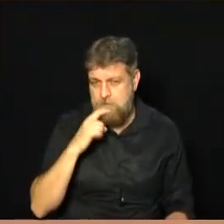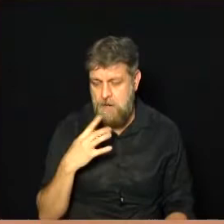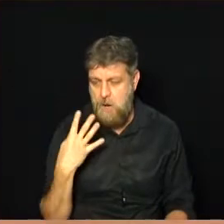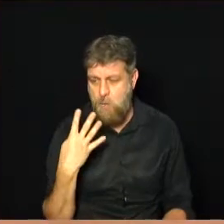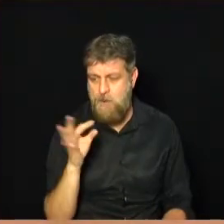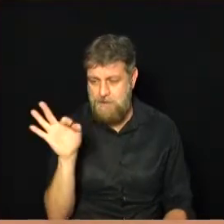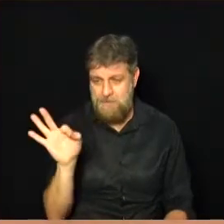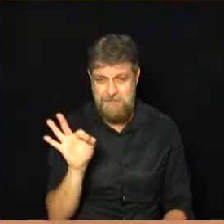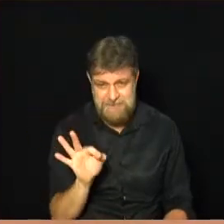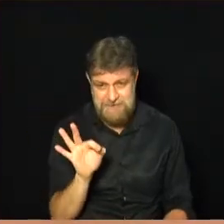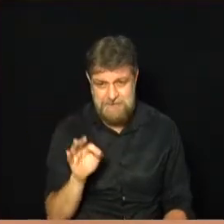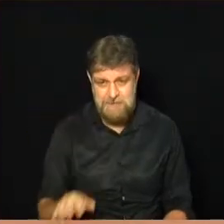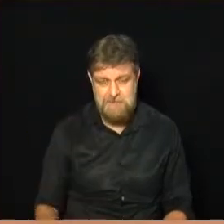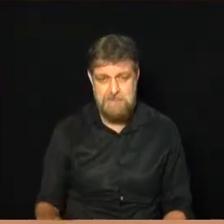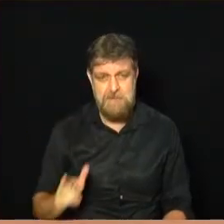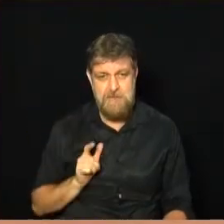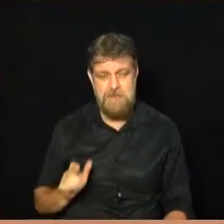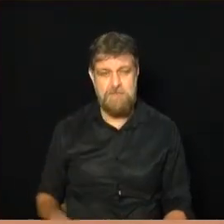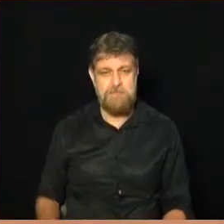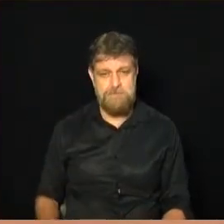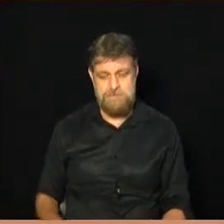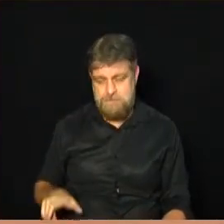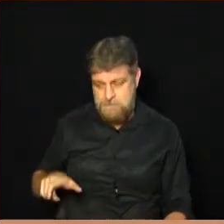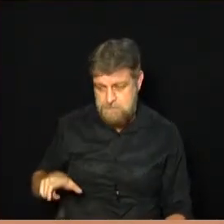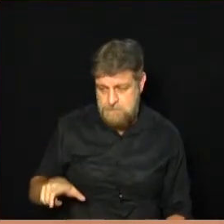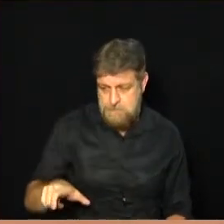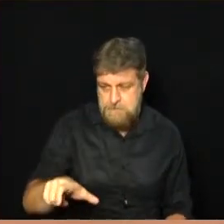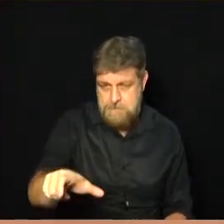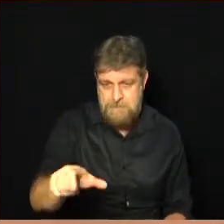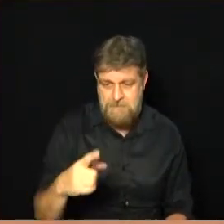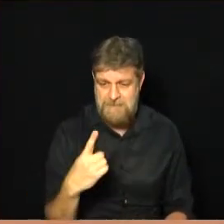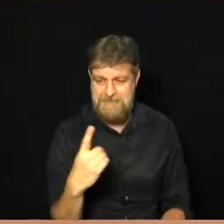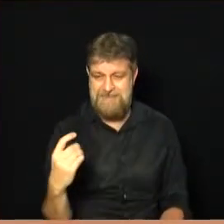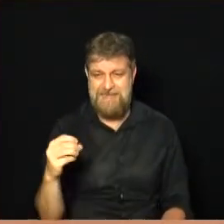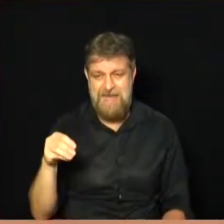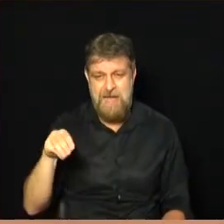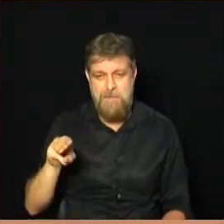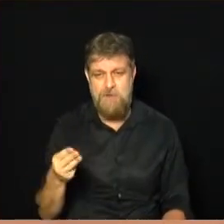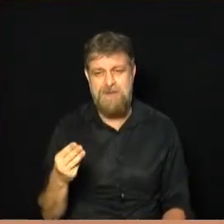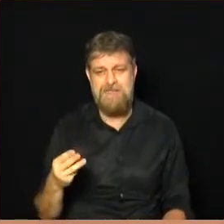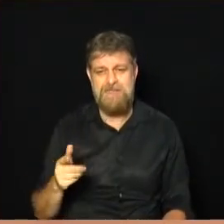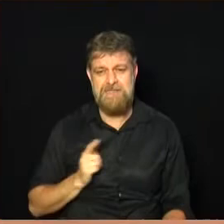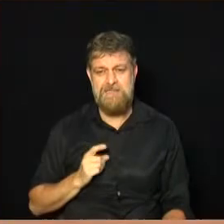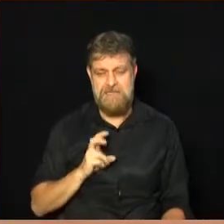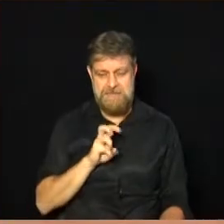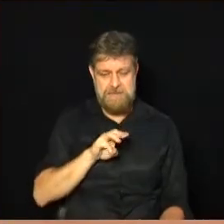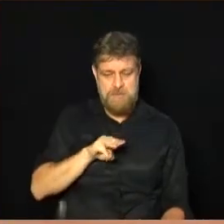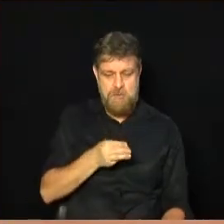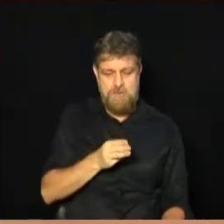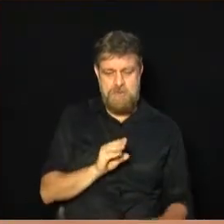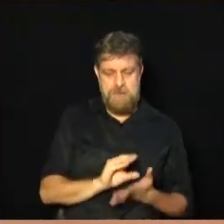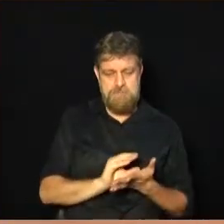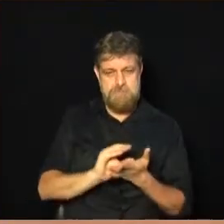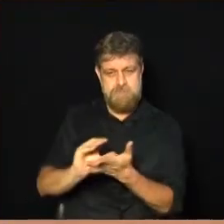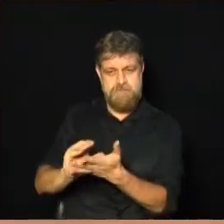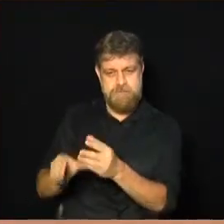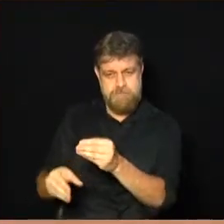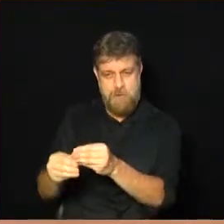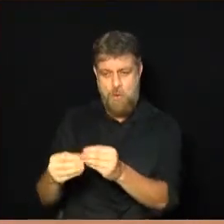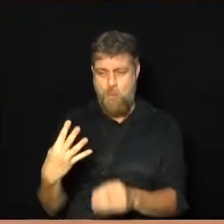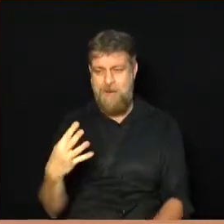4%. É um lote de 110 milhões, o aditivo é em torno de 5 milhões, quer dizer, não chega a